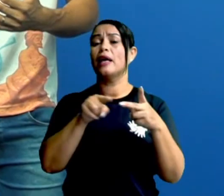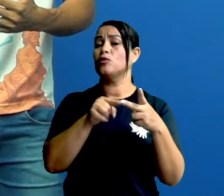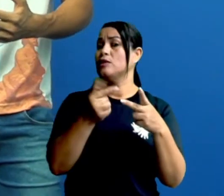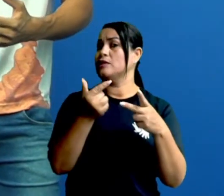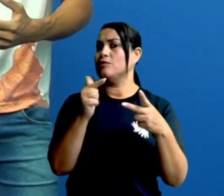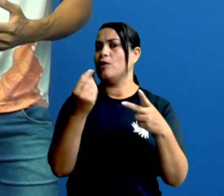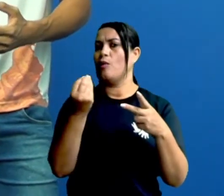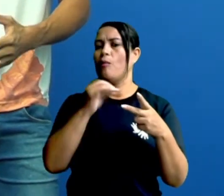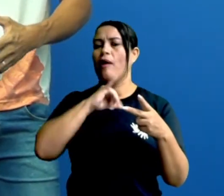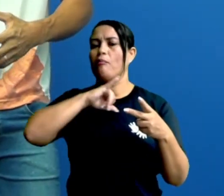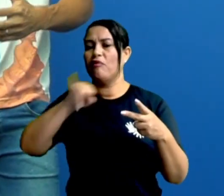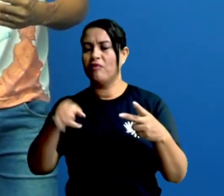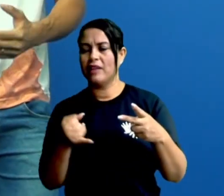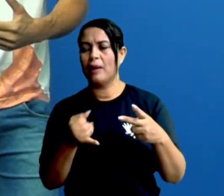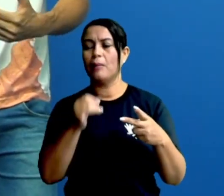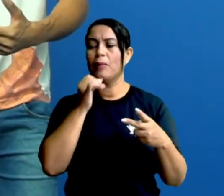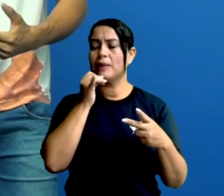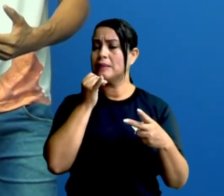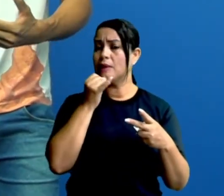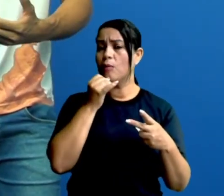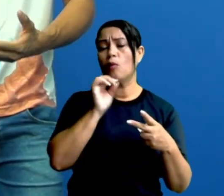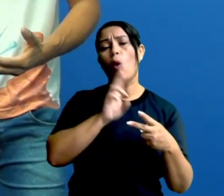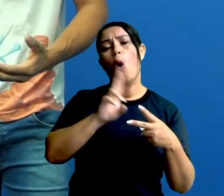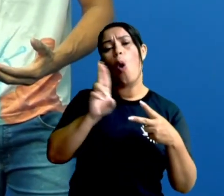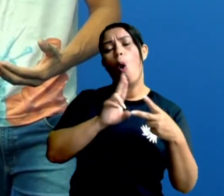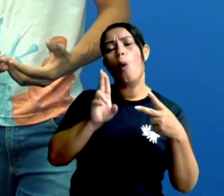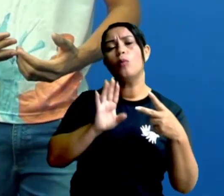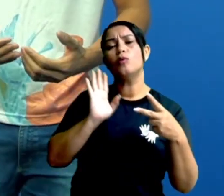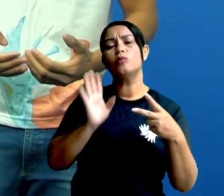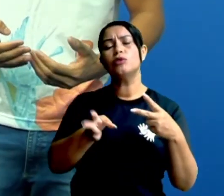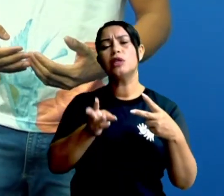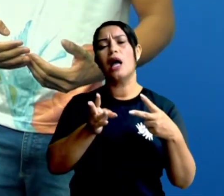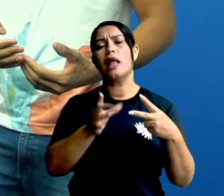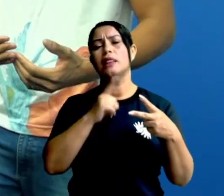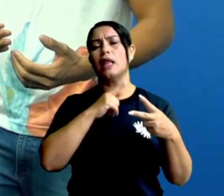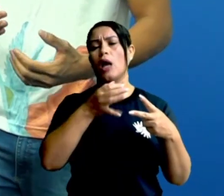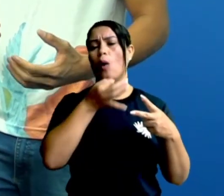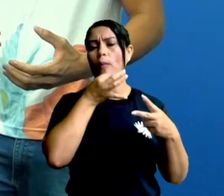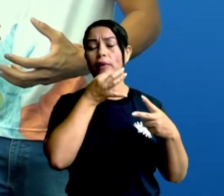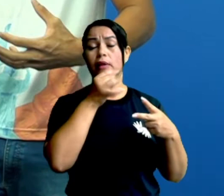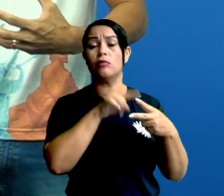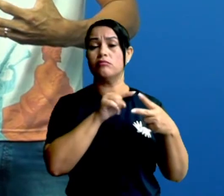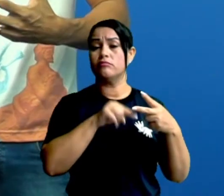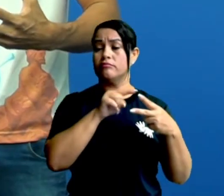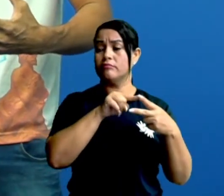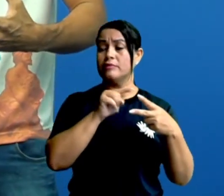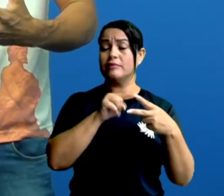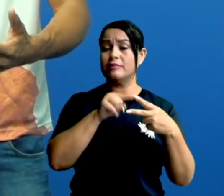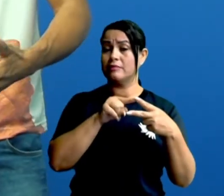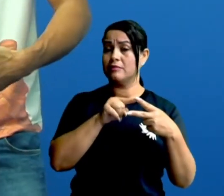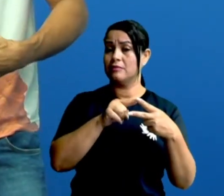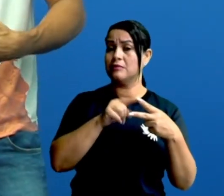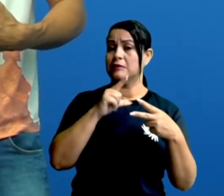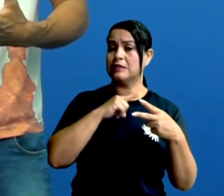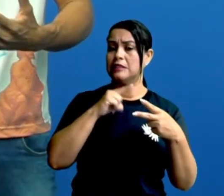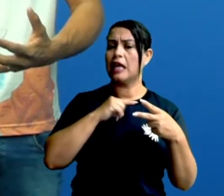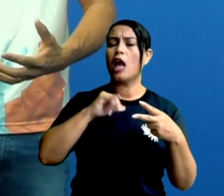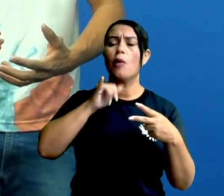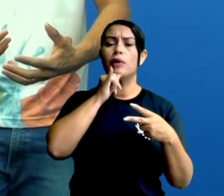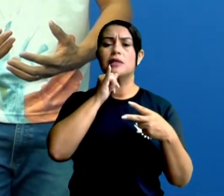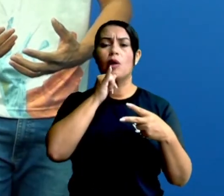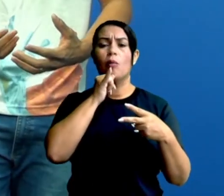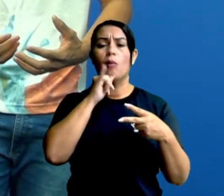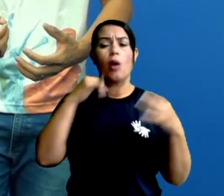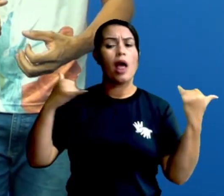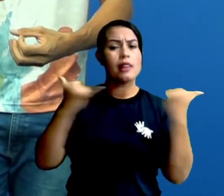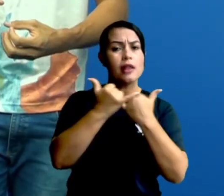não renováveis. Como o próprio nome sugere, as fontes de energia renováveis são aquelas que se renovam com o